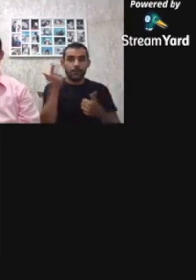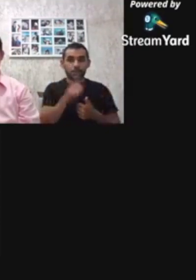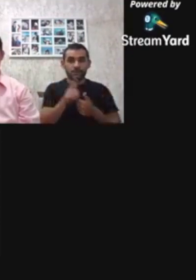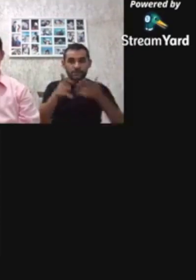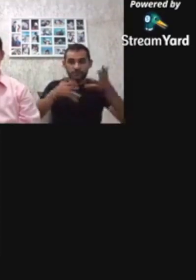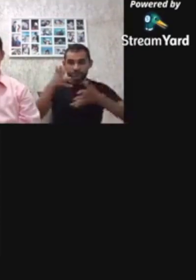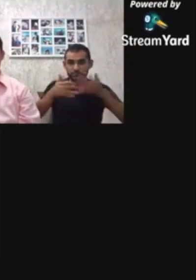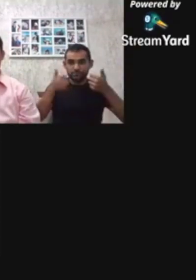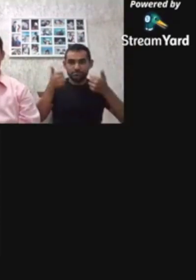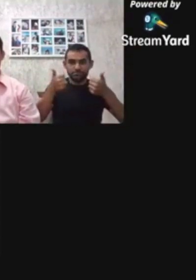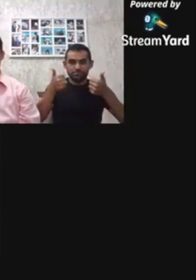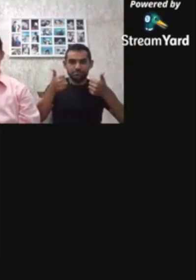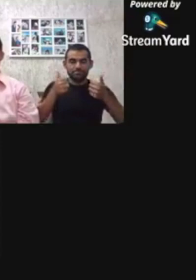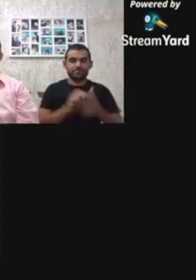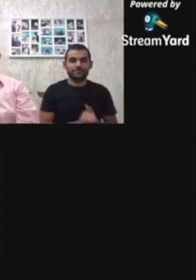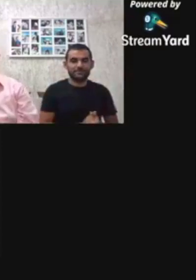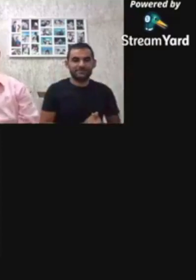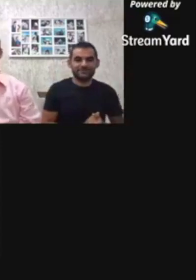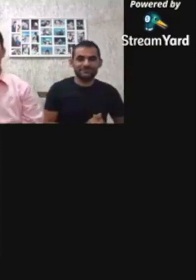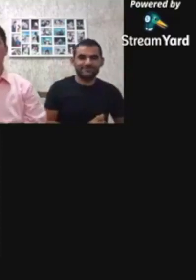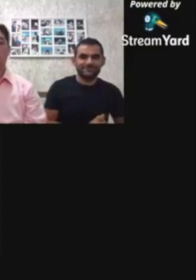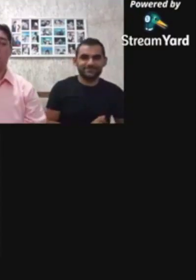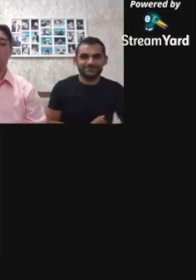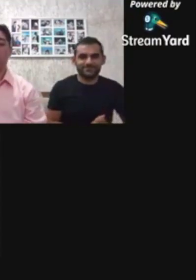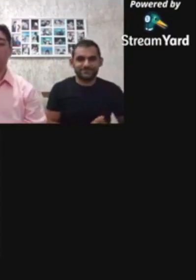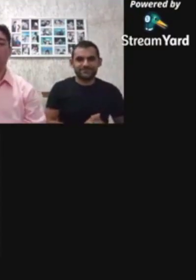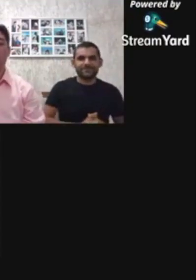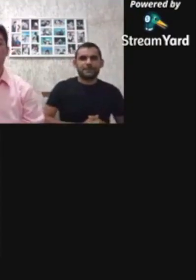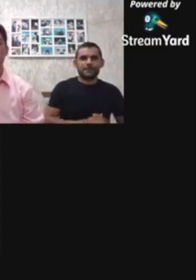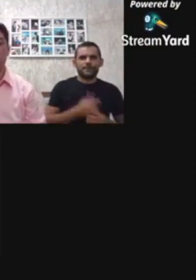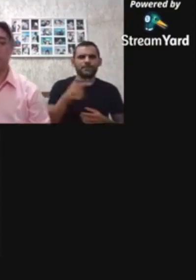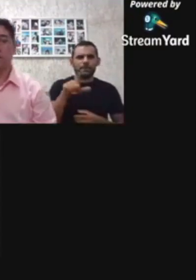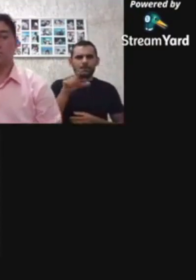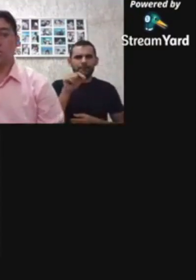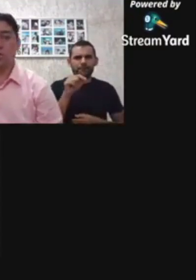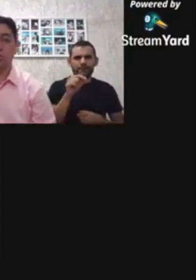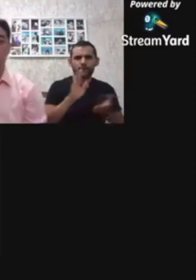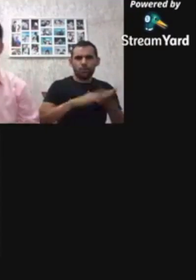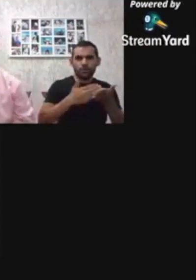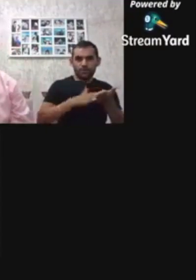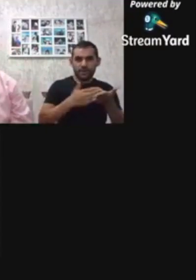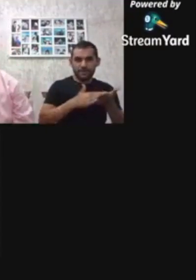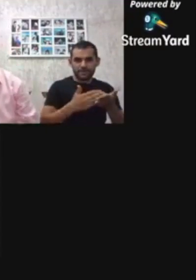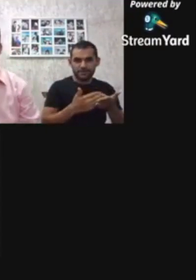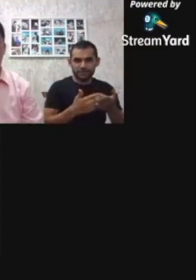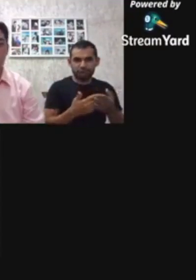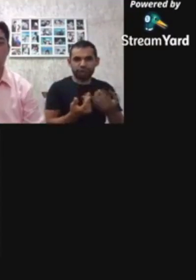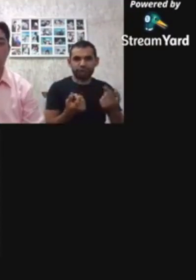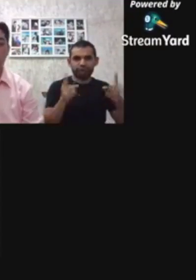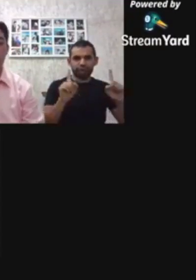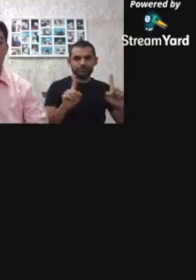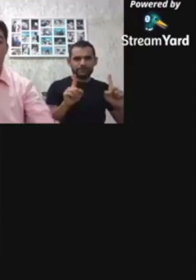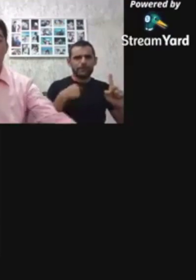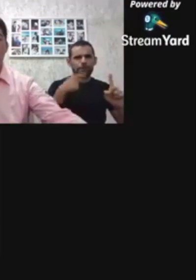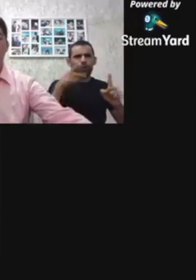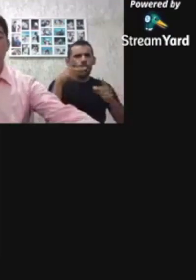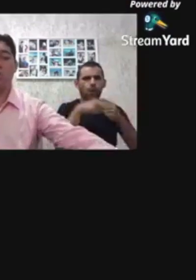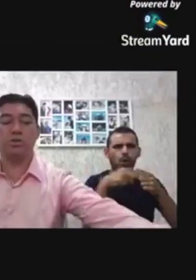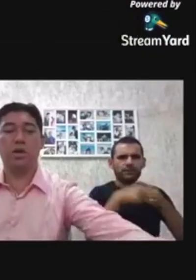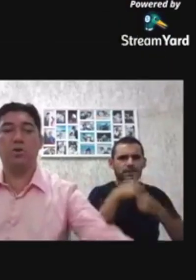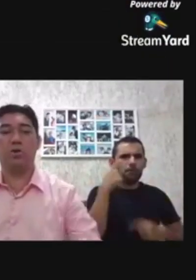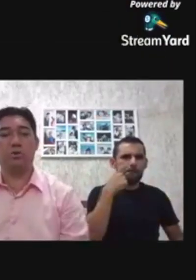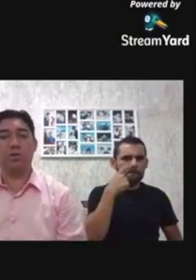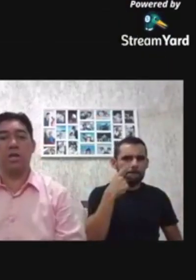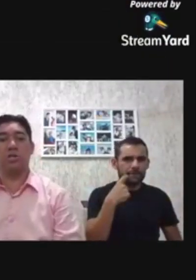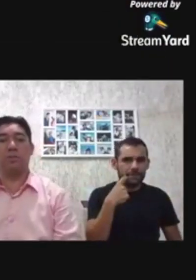você traduzir? Dá? Ah, então tá, Adriano. Acho que eu vou Tá preferir tranquilo, assim, porque tá eu tô bom. achando que tá picando muito o Pedro, tá? Eu